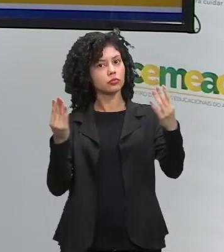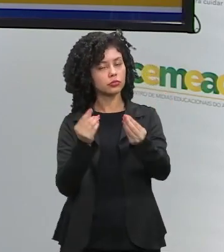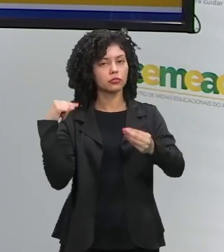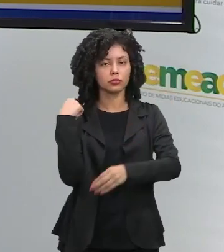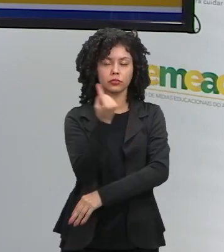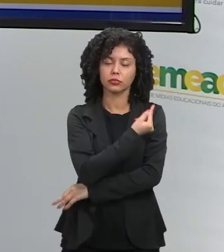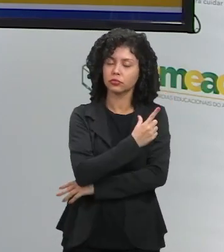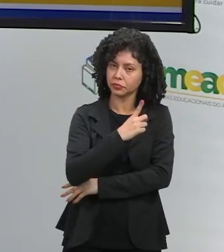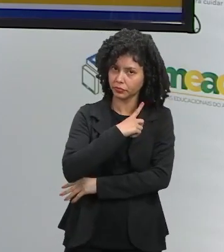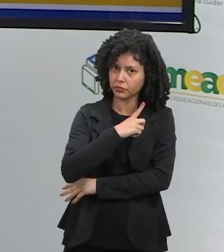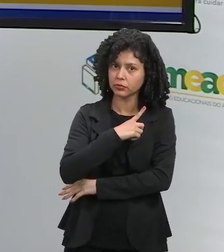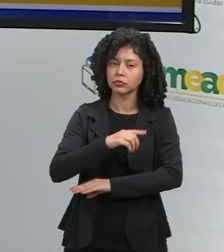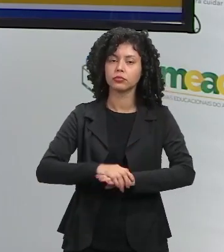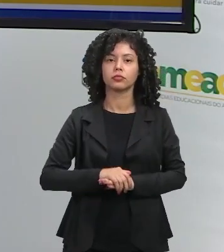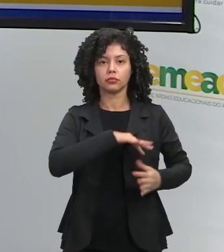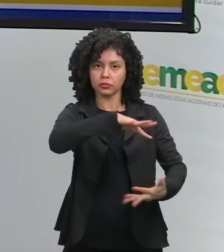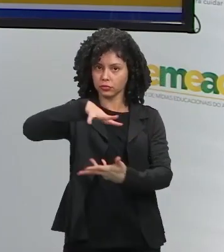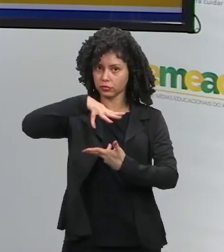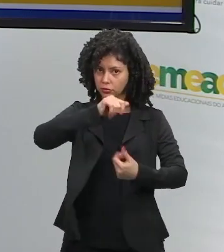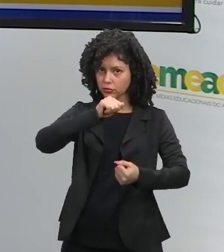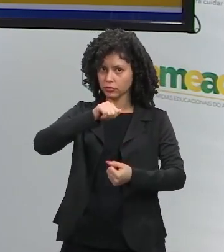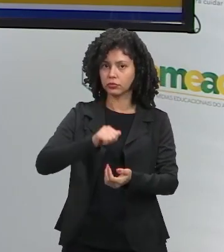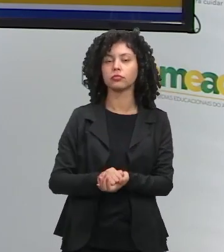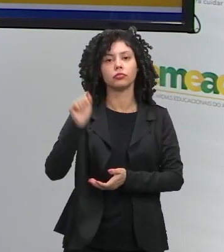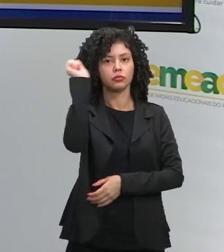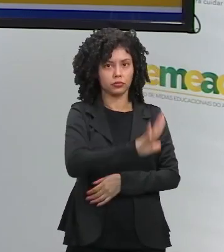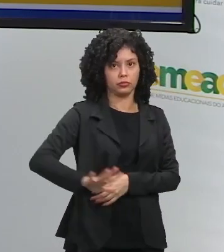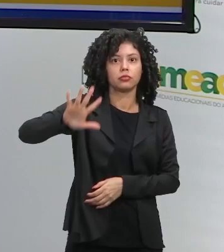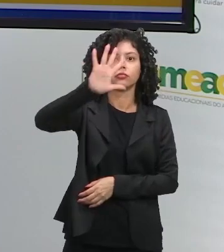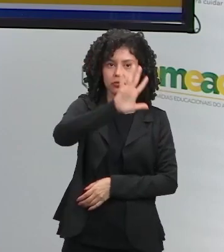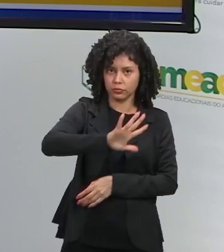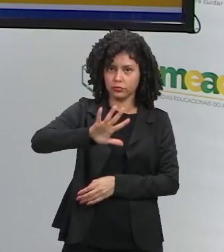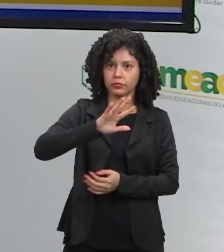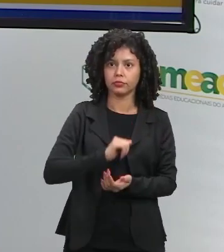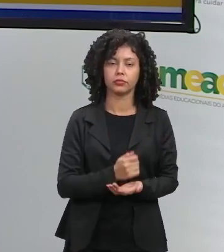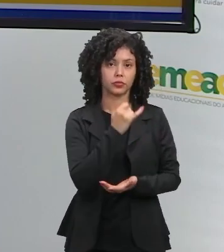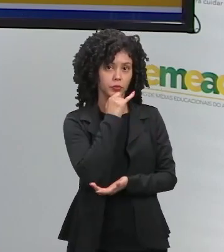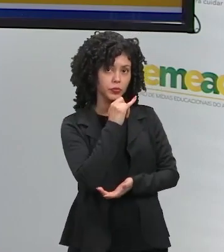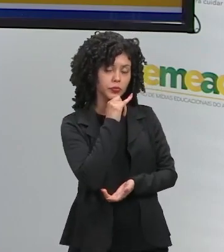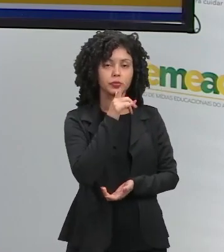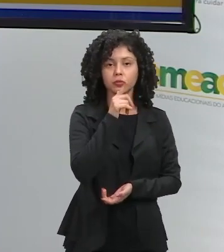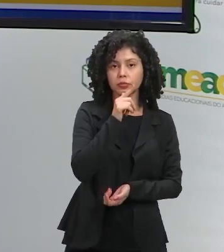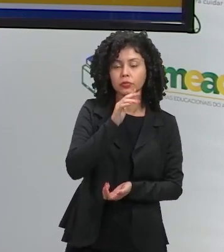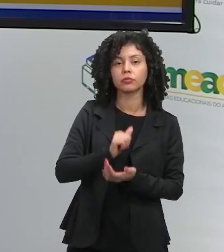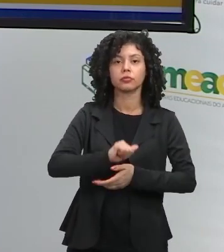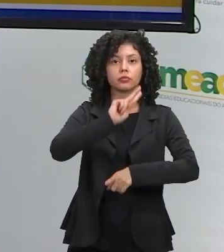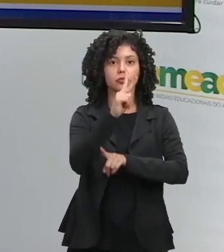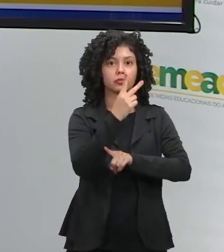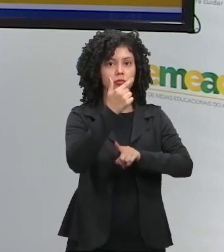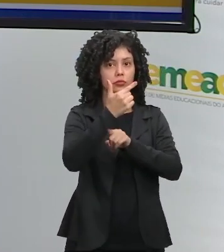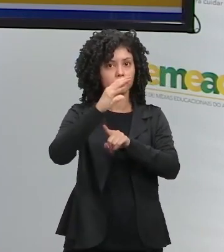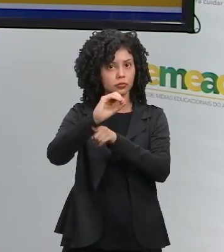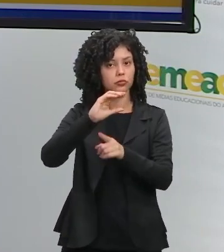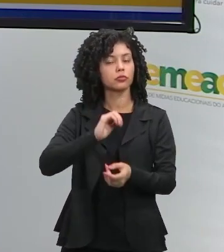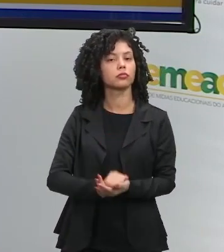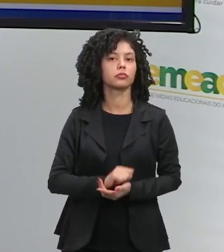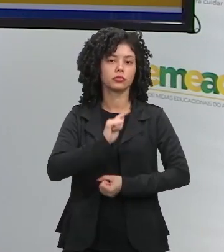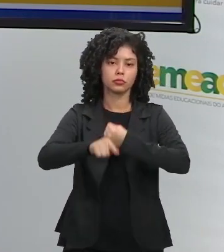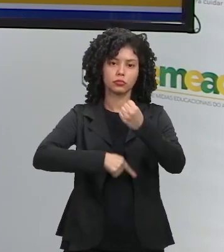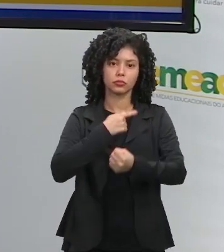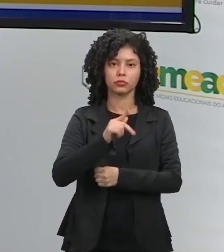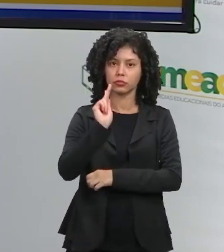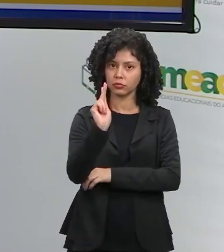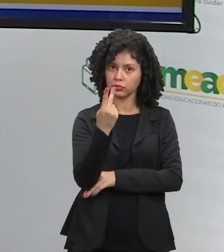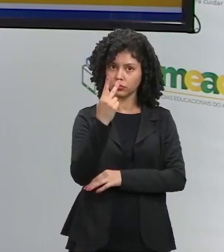que nós temos no mundo, no universo, tá? Então, por exemplo, a água, H2O, ela é uma combinação de átomos de